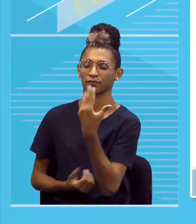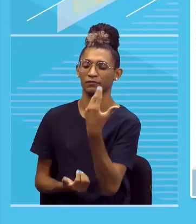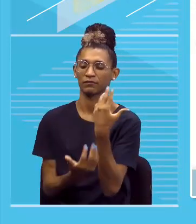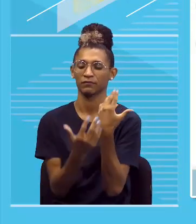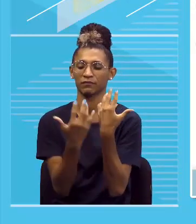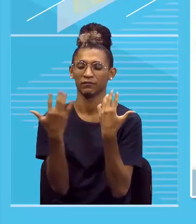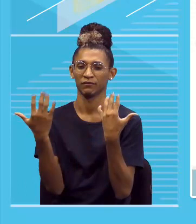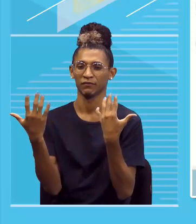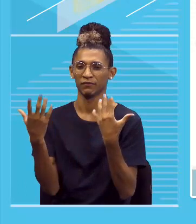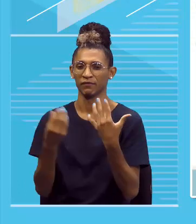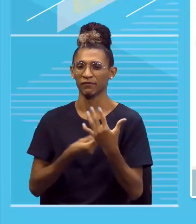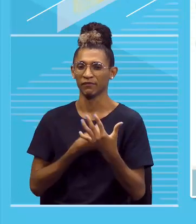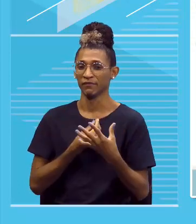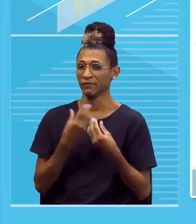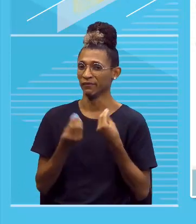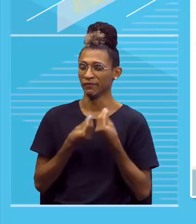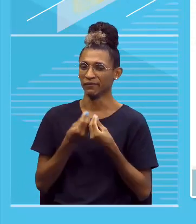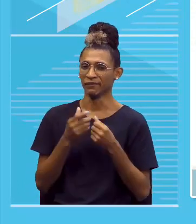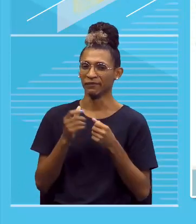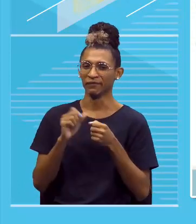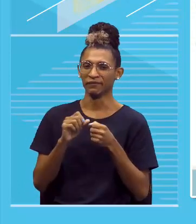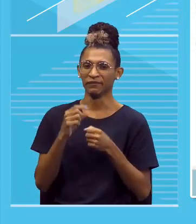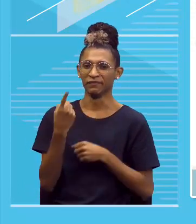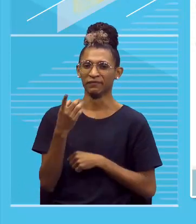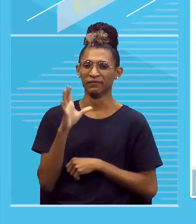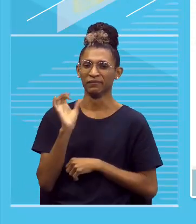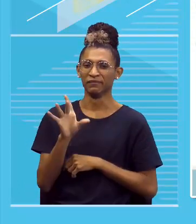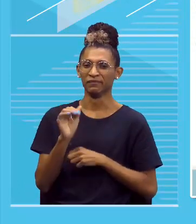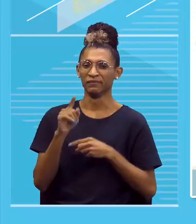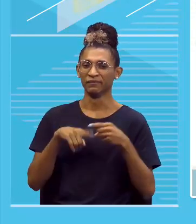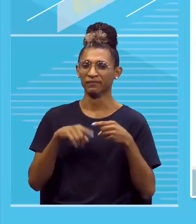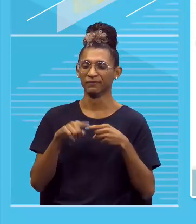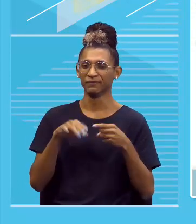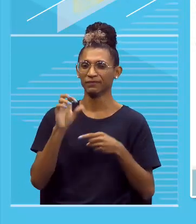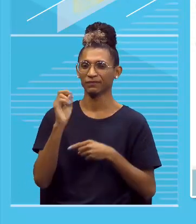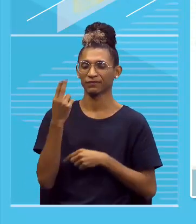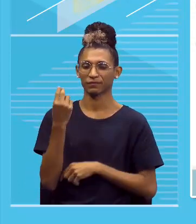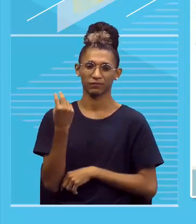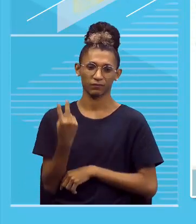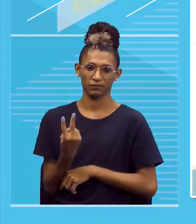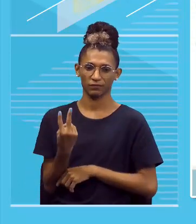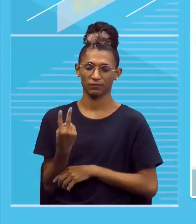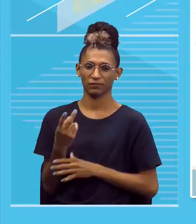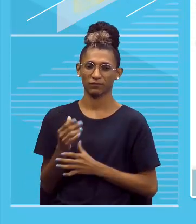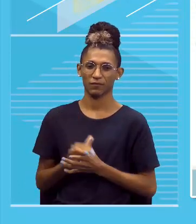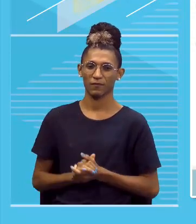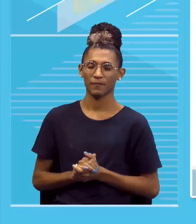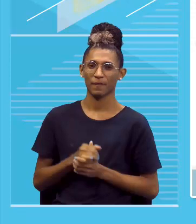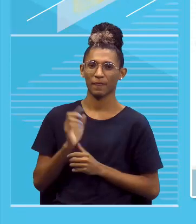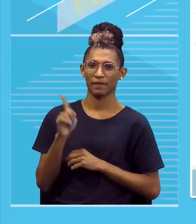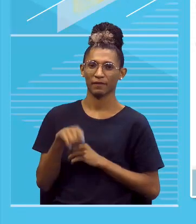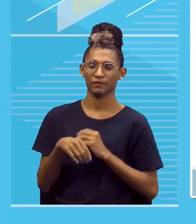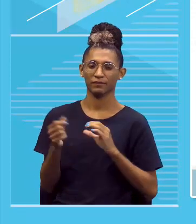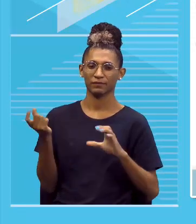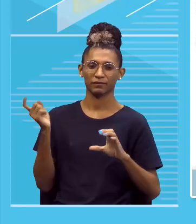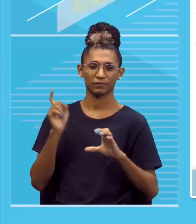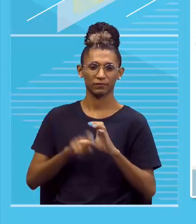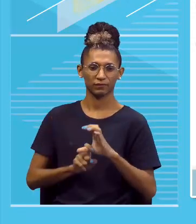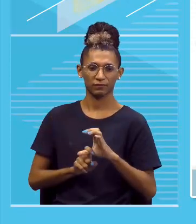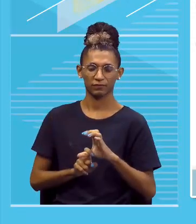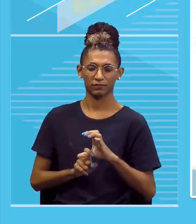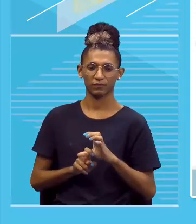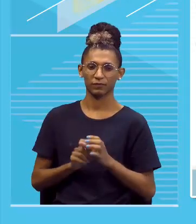viviam de produzir um produto odor no mar isso é dependência